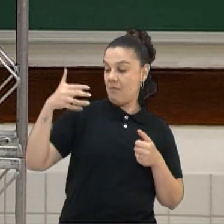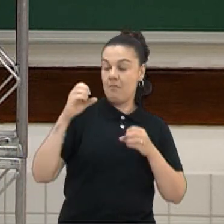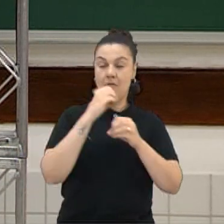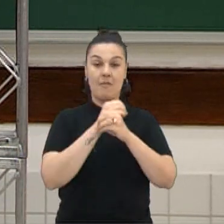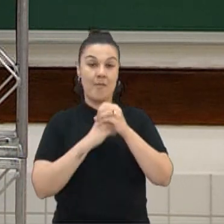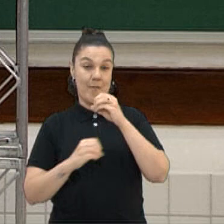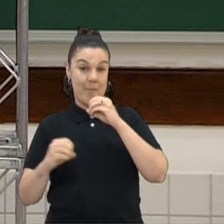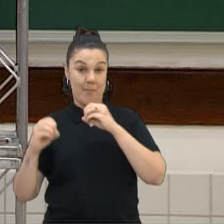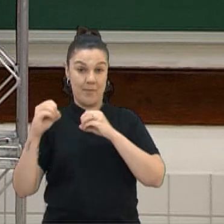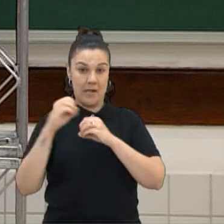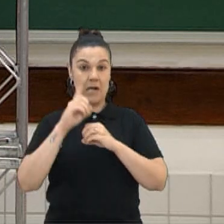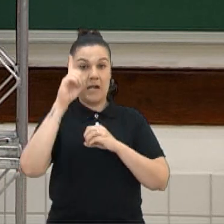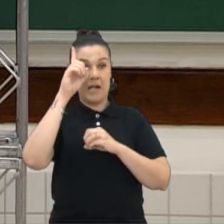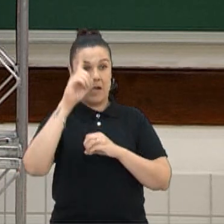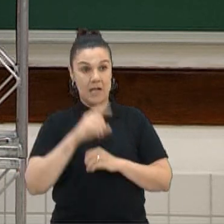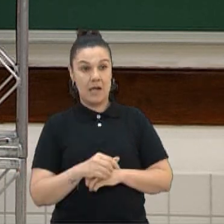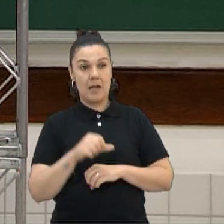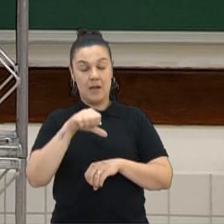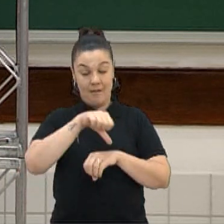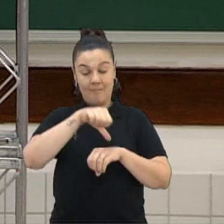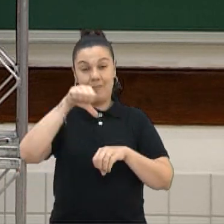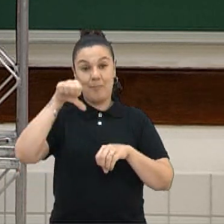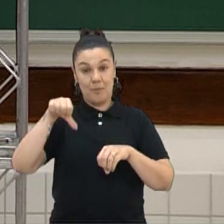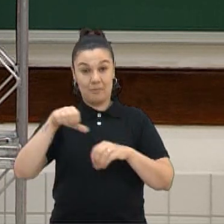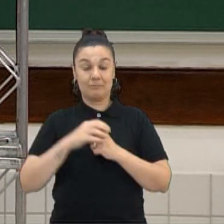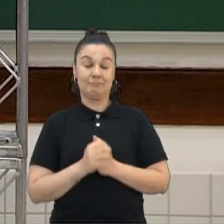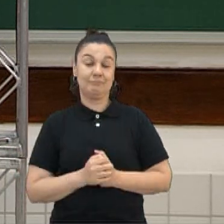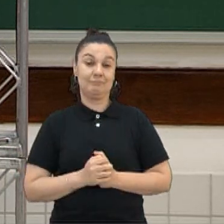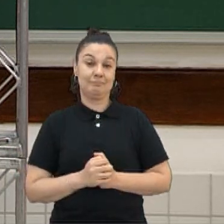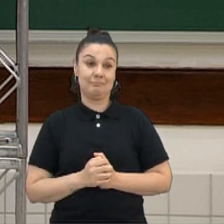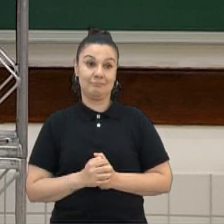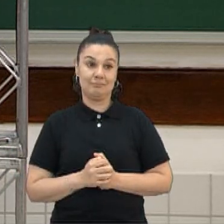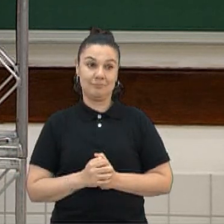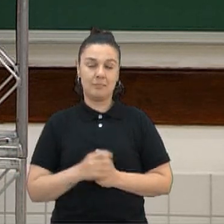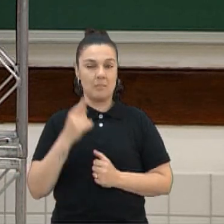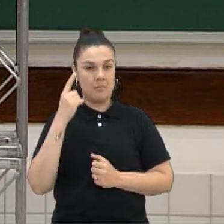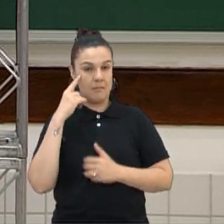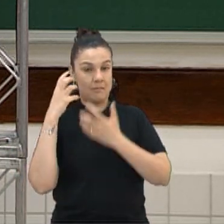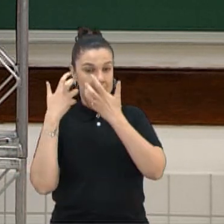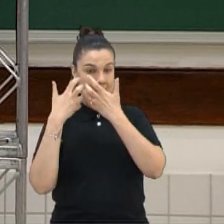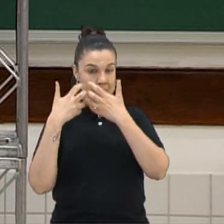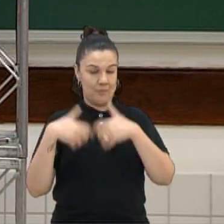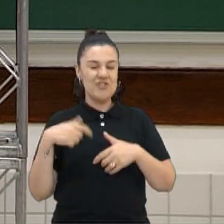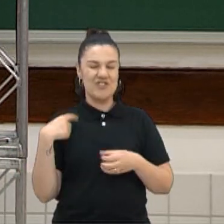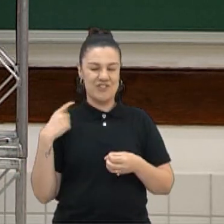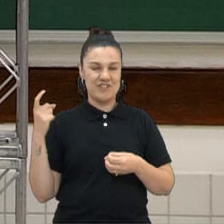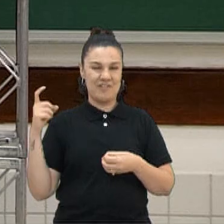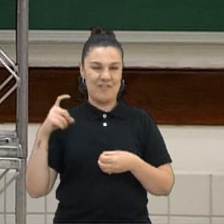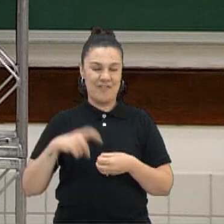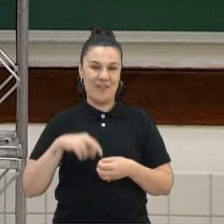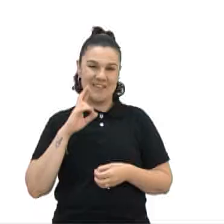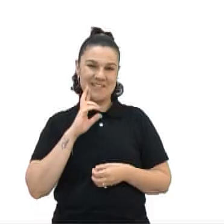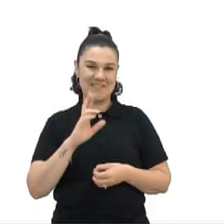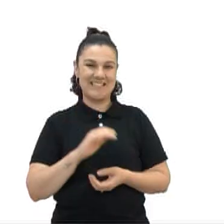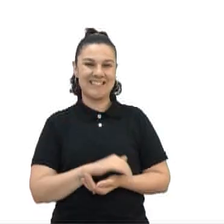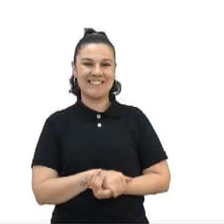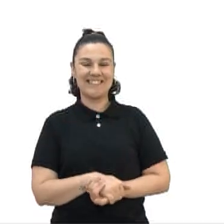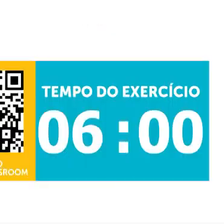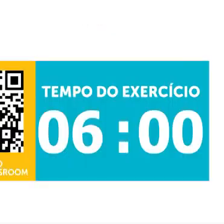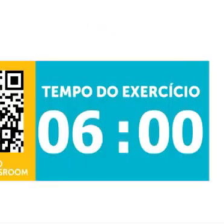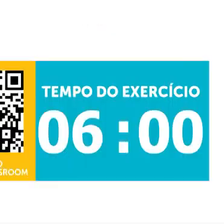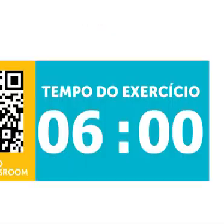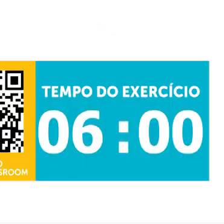moléculas abaixo é uma molécula apolar? Pensa aí e eu já volto com a resposta.